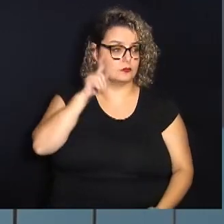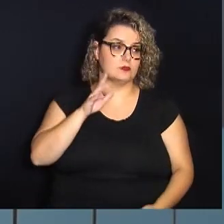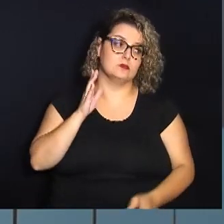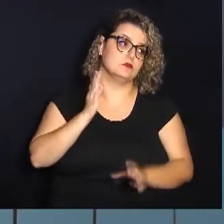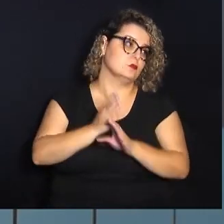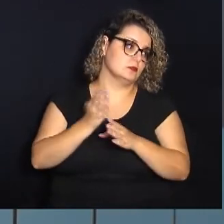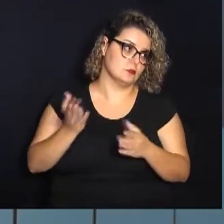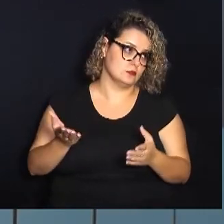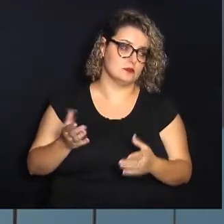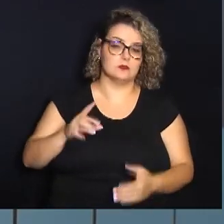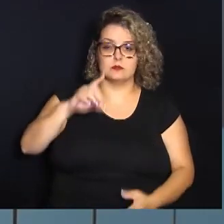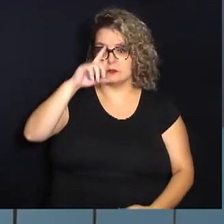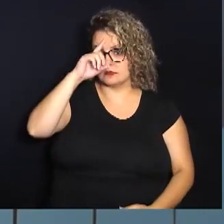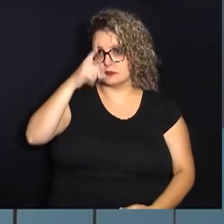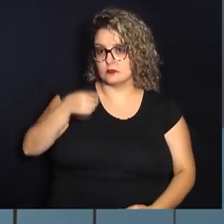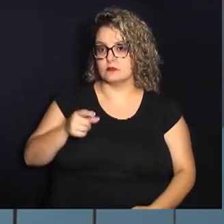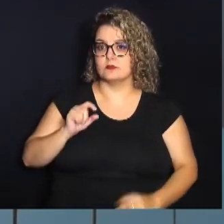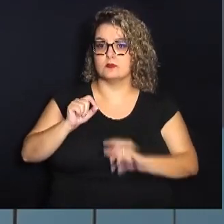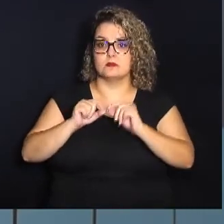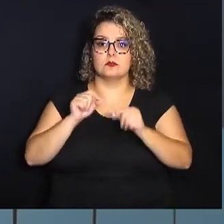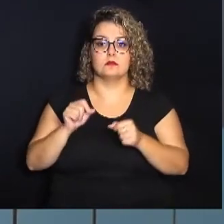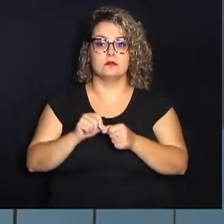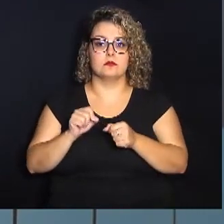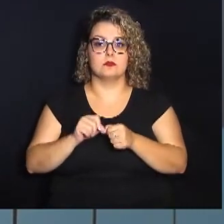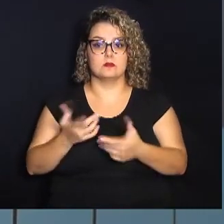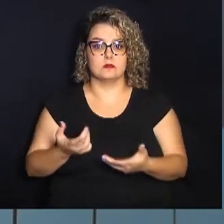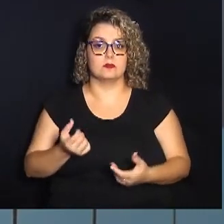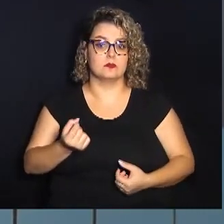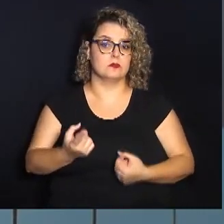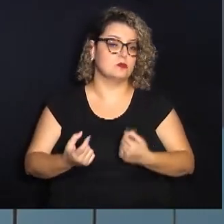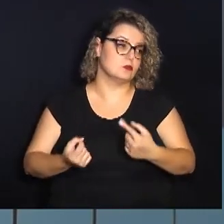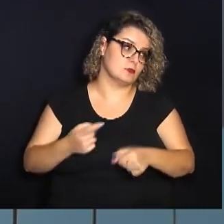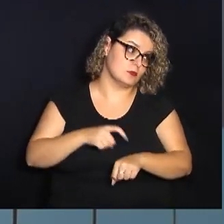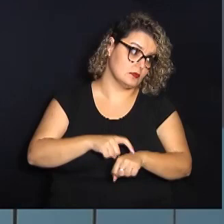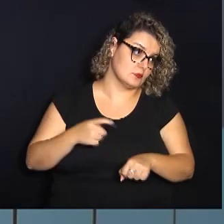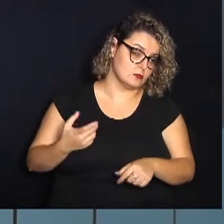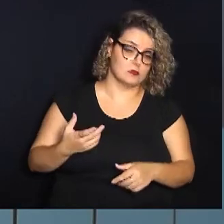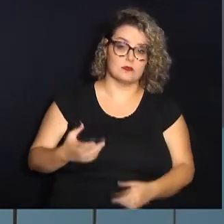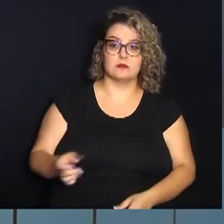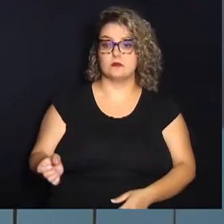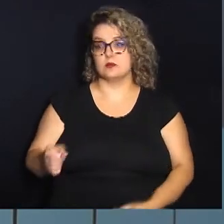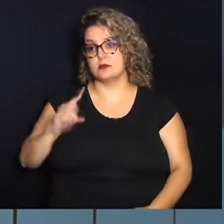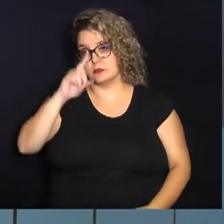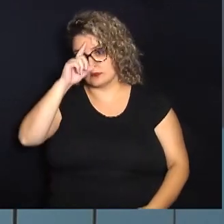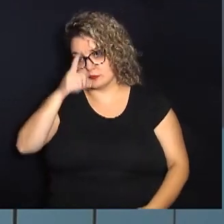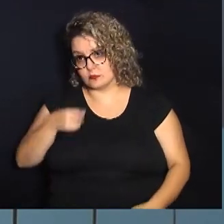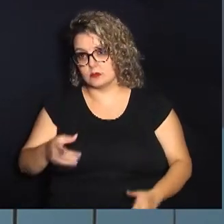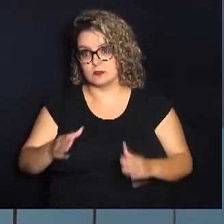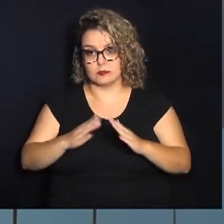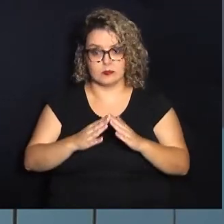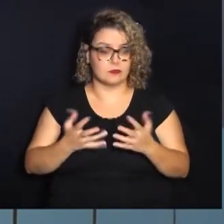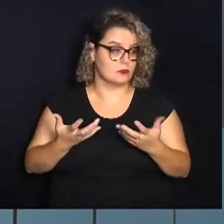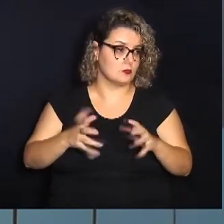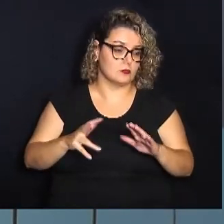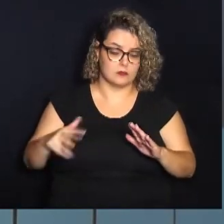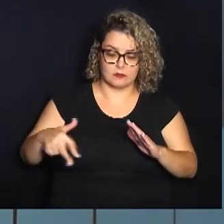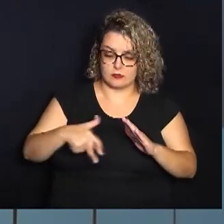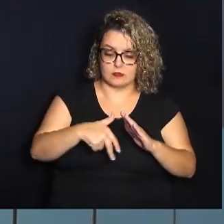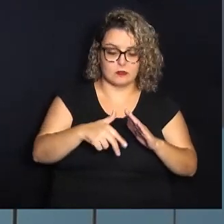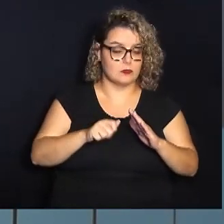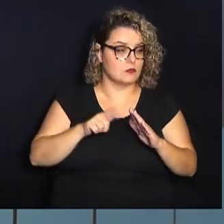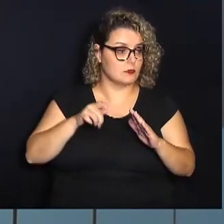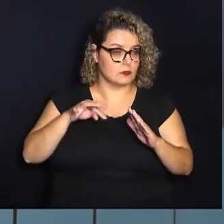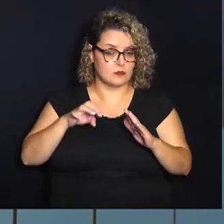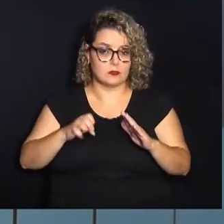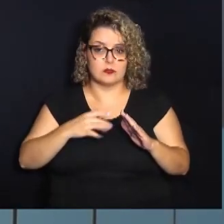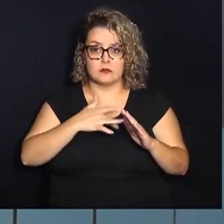achar o proprietário? Em que fazer em determinadas situações em que o proprietário da casa não quer deixar o agente de saúde entrar